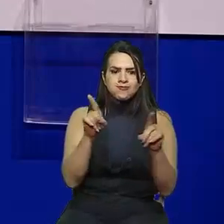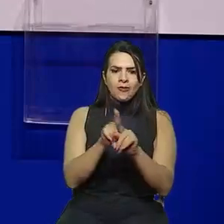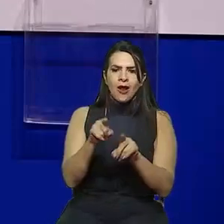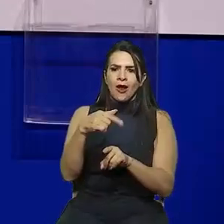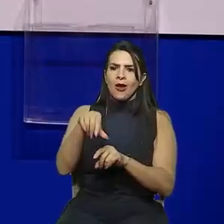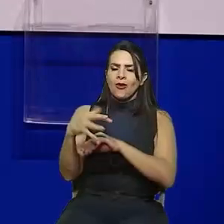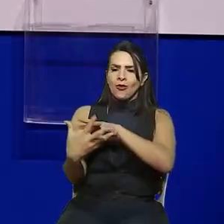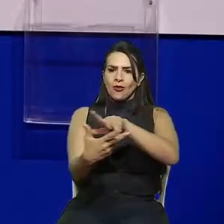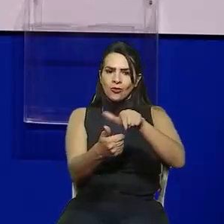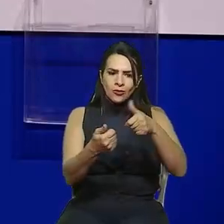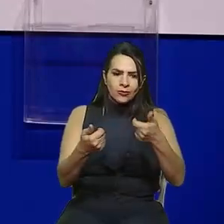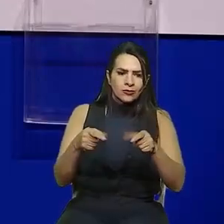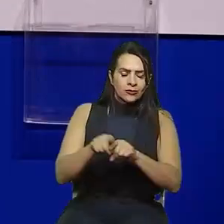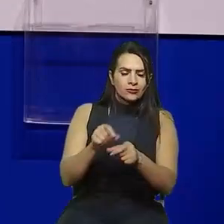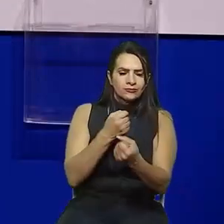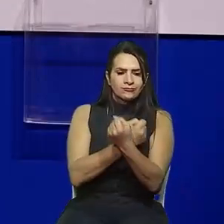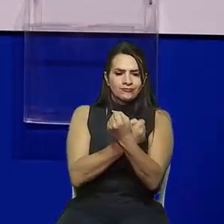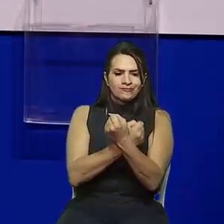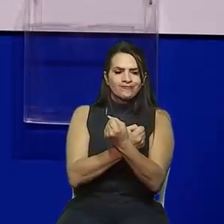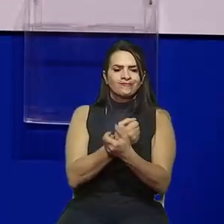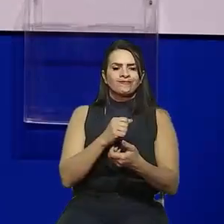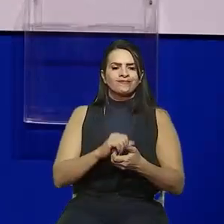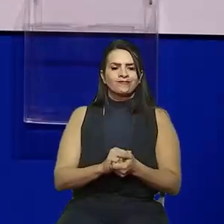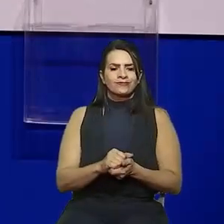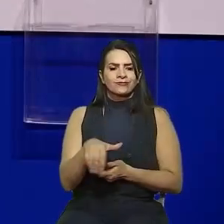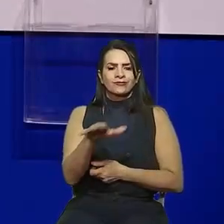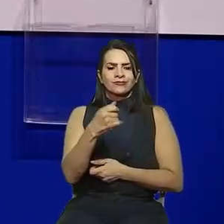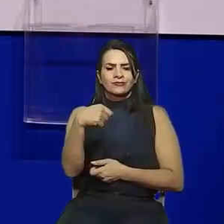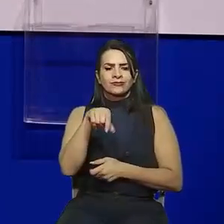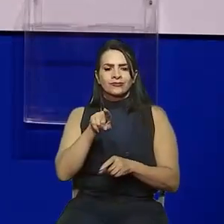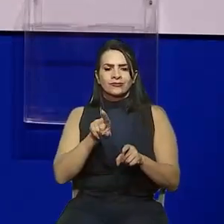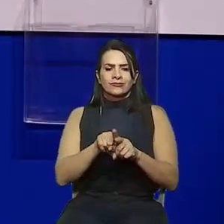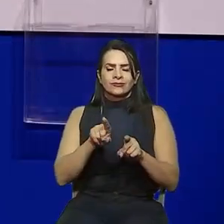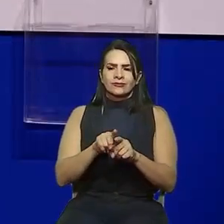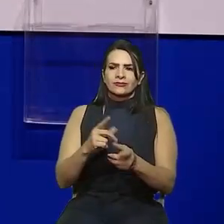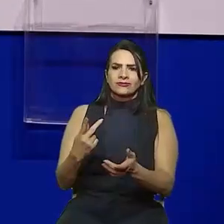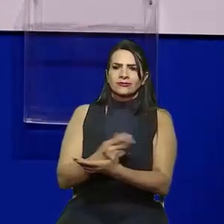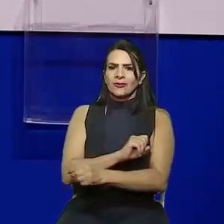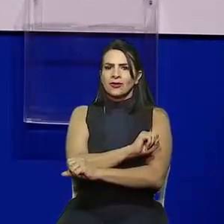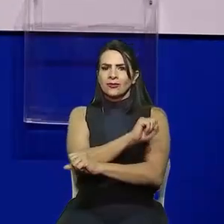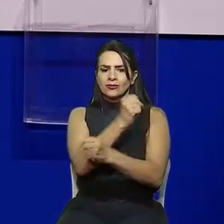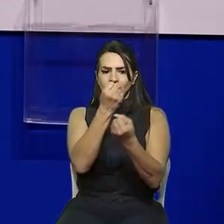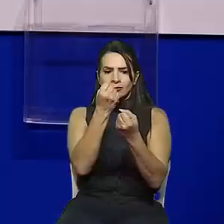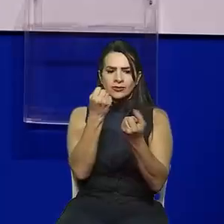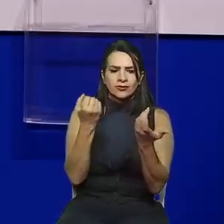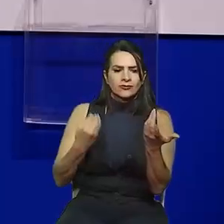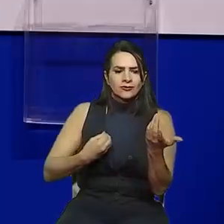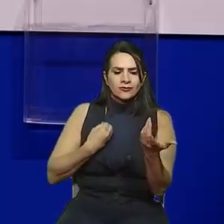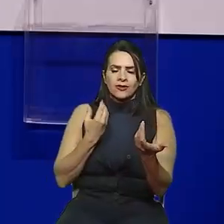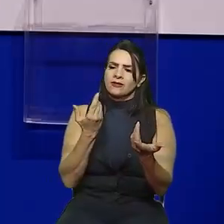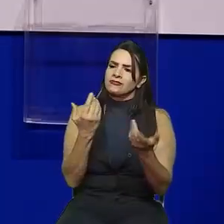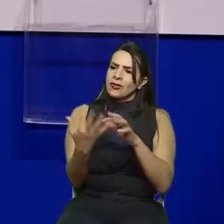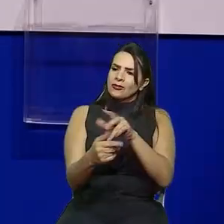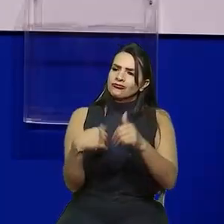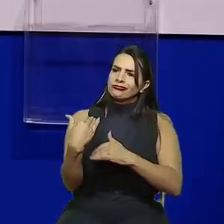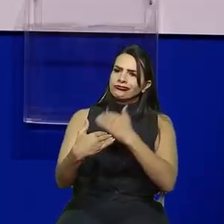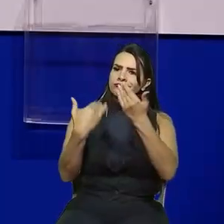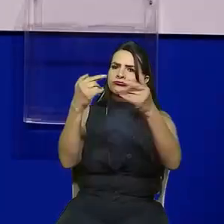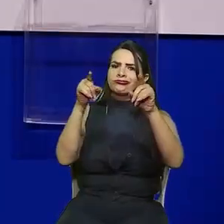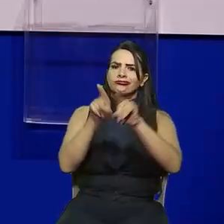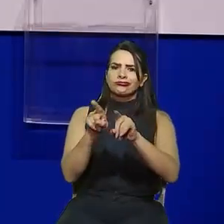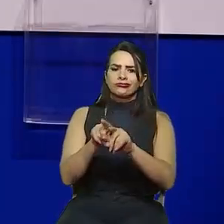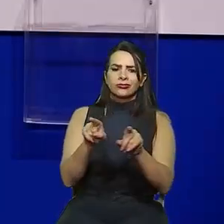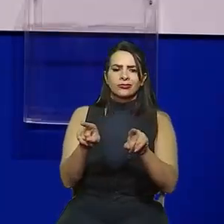abastecem o universo. Destes lugares, considerados insalubres para o mundo desenvolvido, vêm matérias-primas